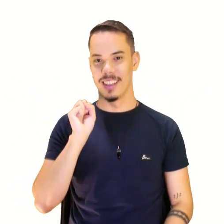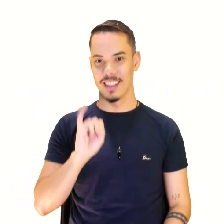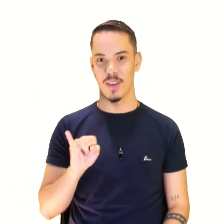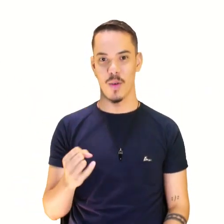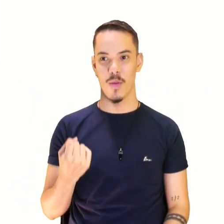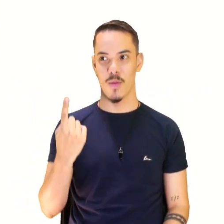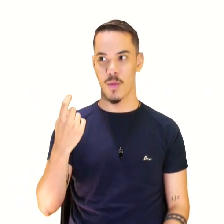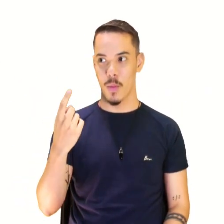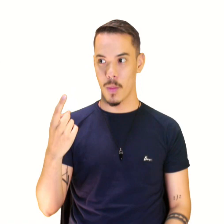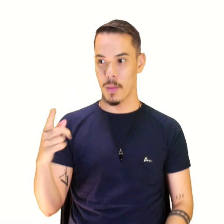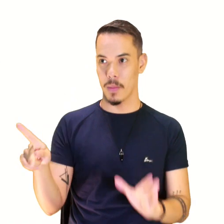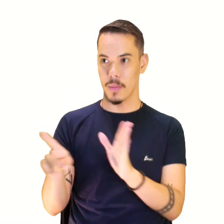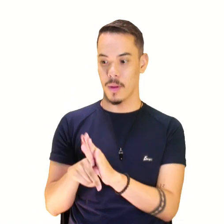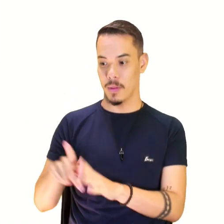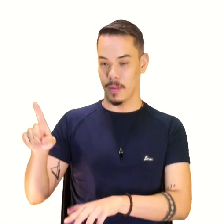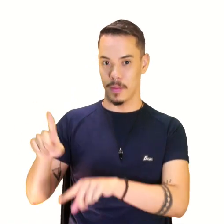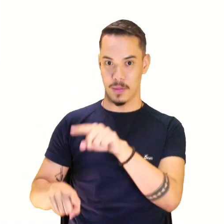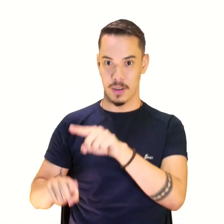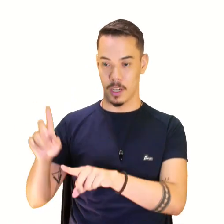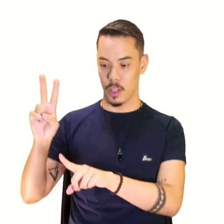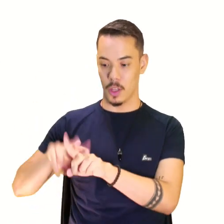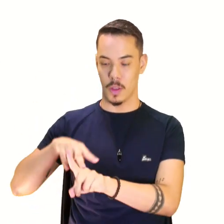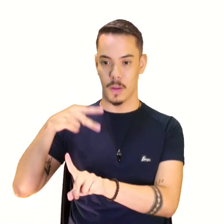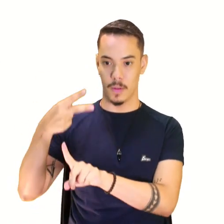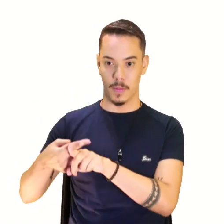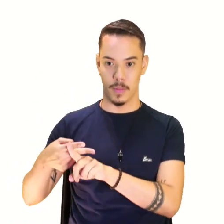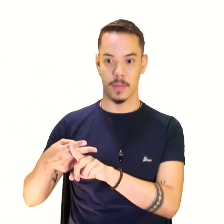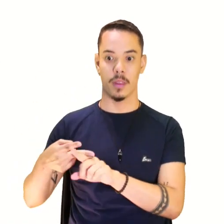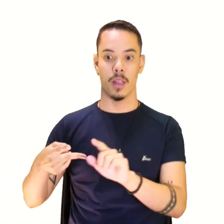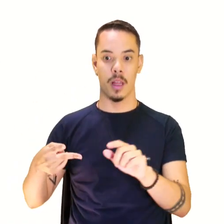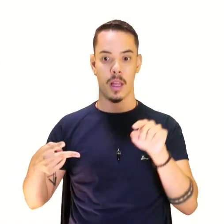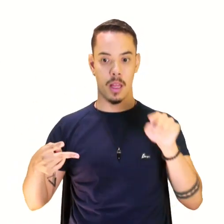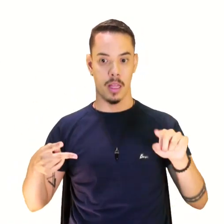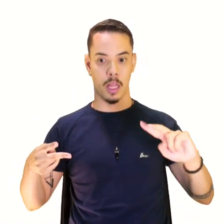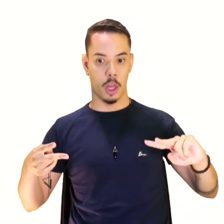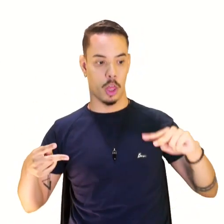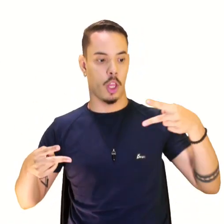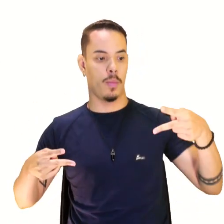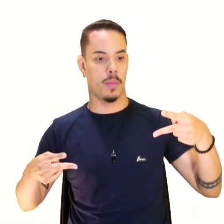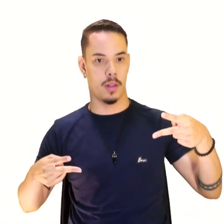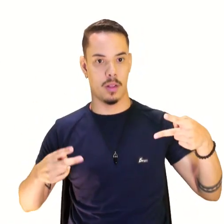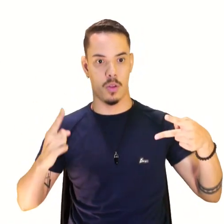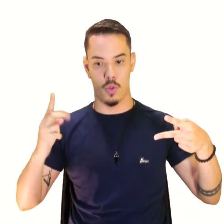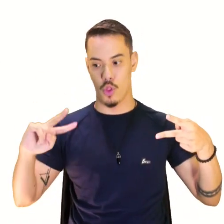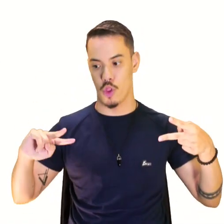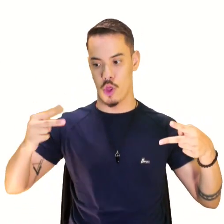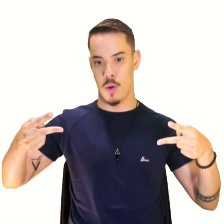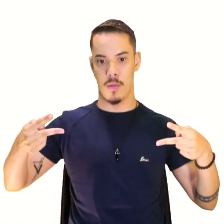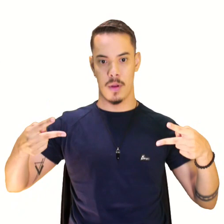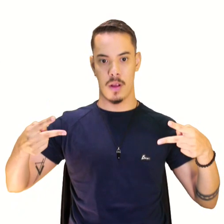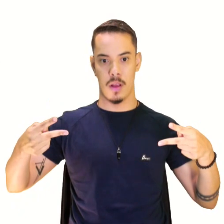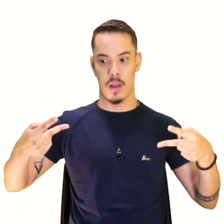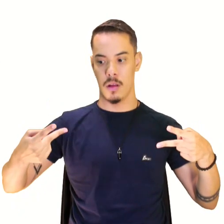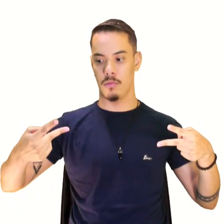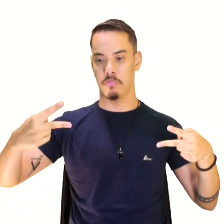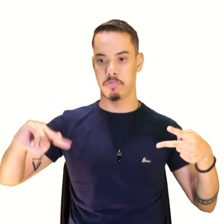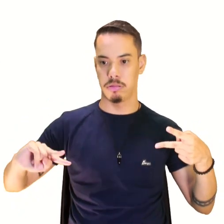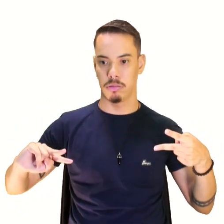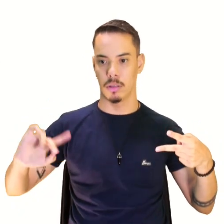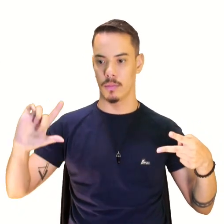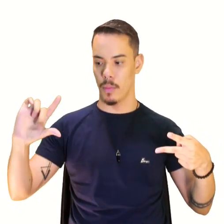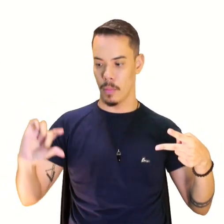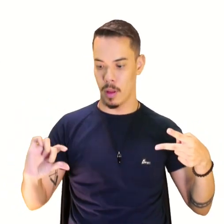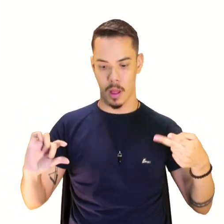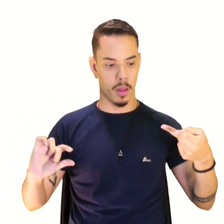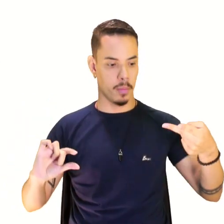grandezas faladas dobrar, a outra tem que dobrar também. Se uma cai pela metade, a outra tem que cair